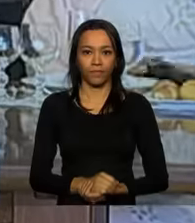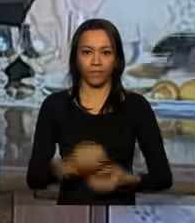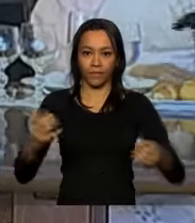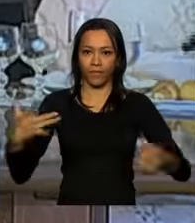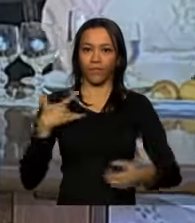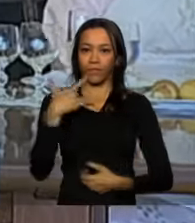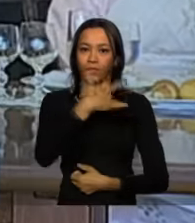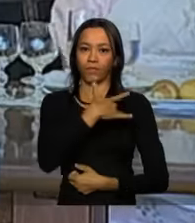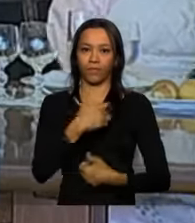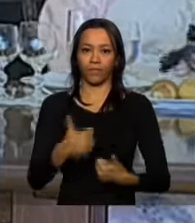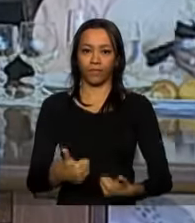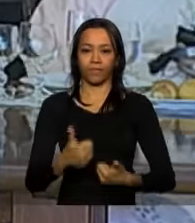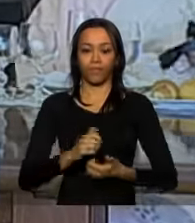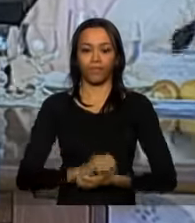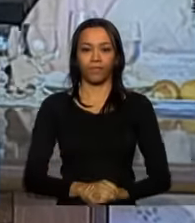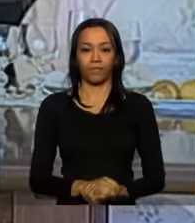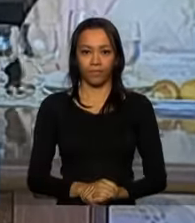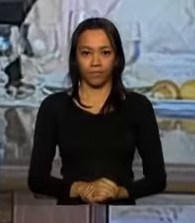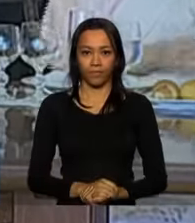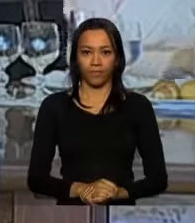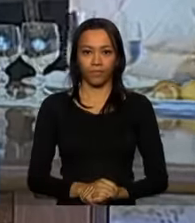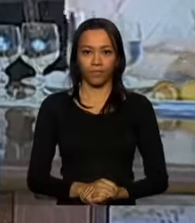Saúde. E